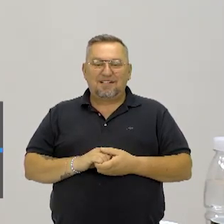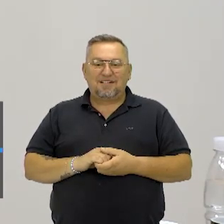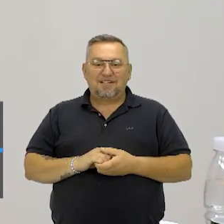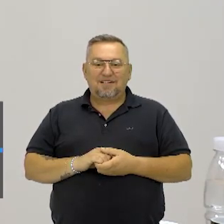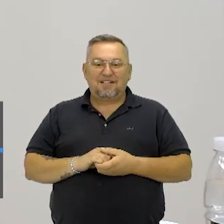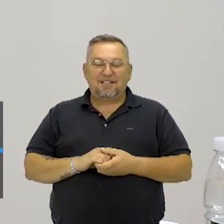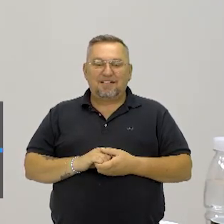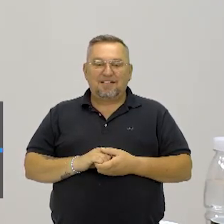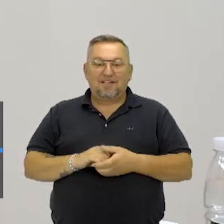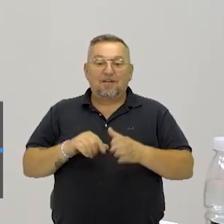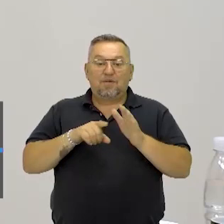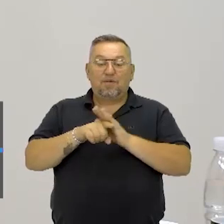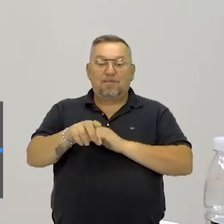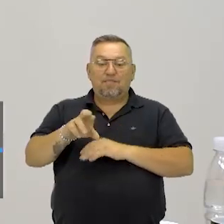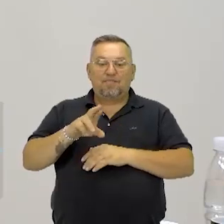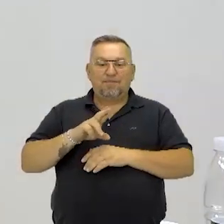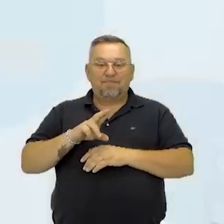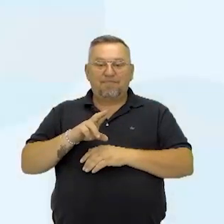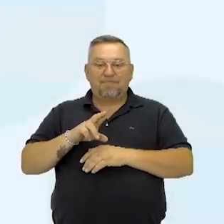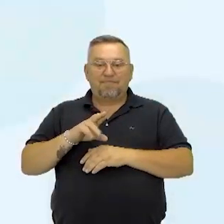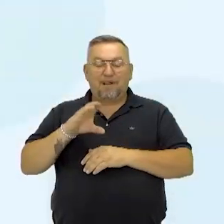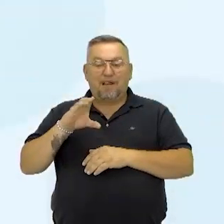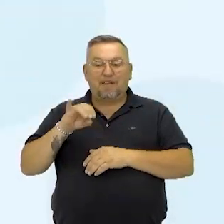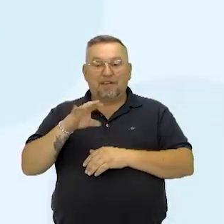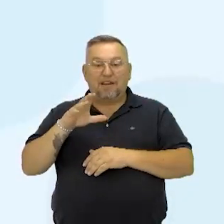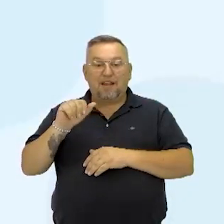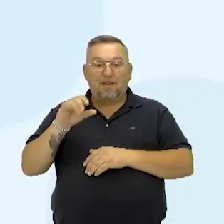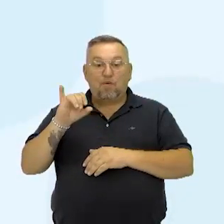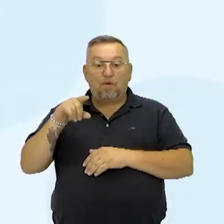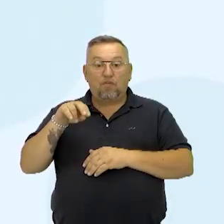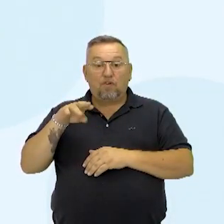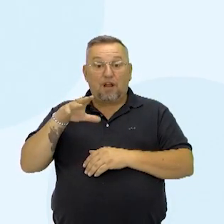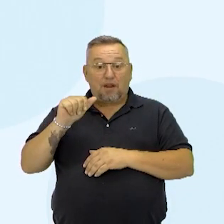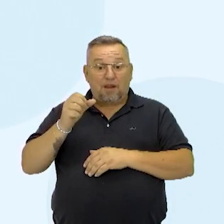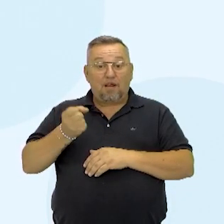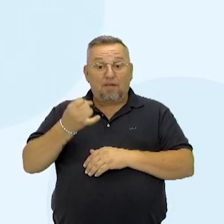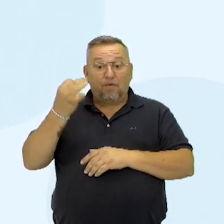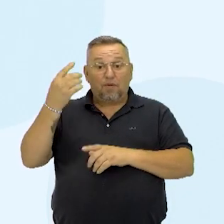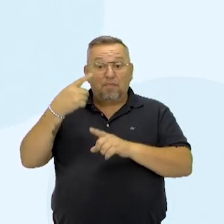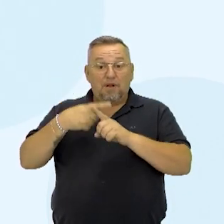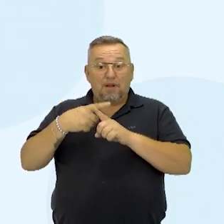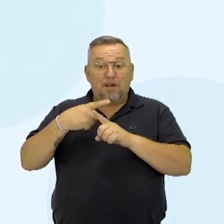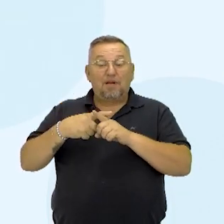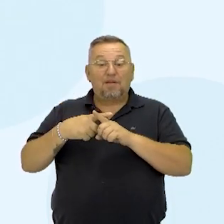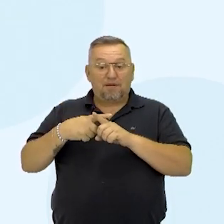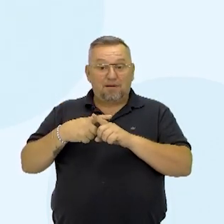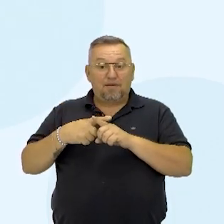Próxima. Agora, próximo quiz. O C. A citação indireta.